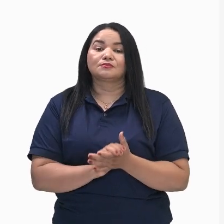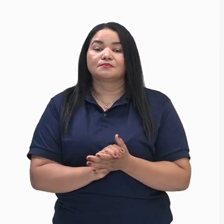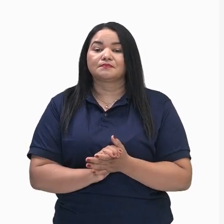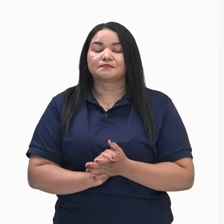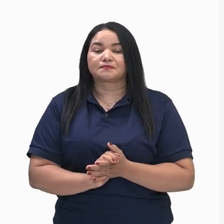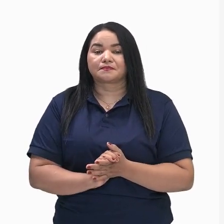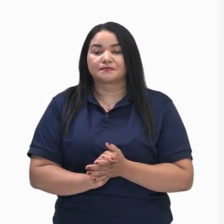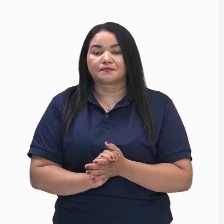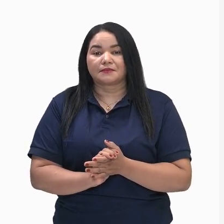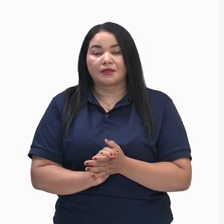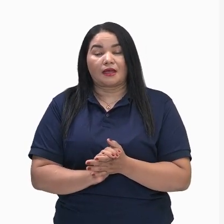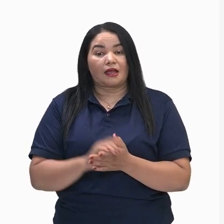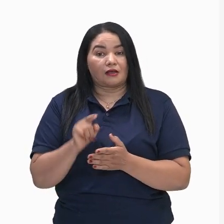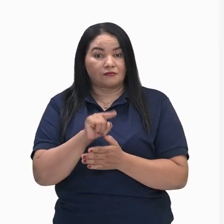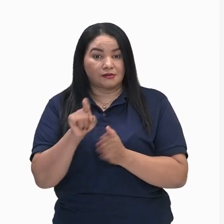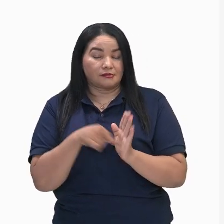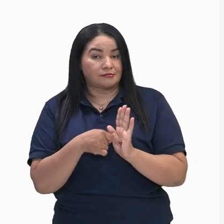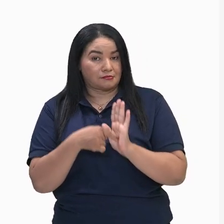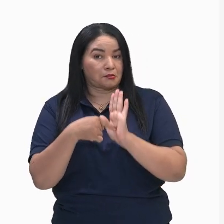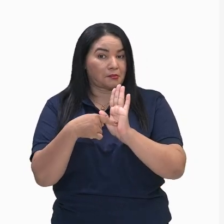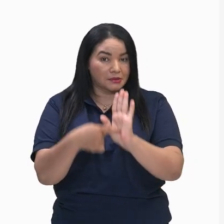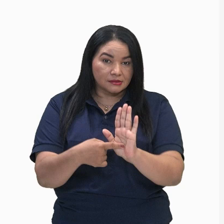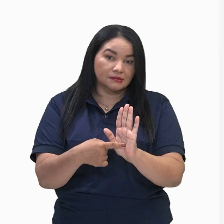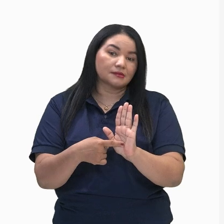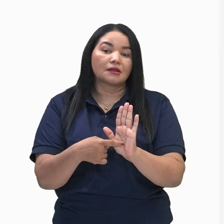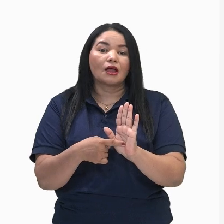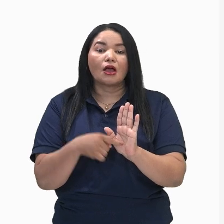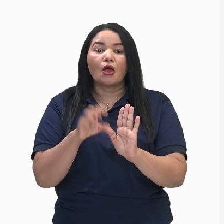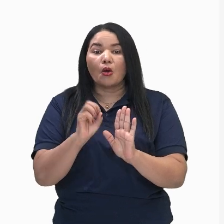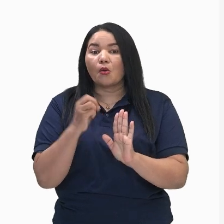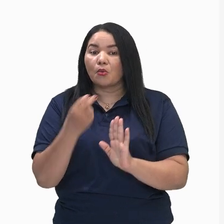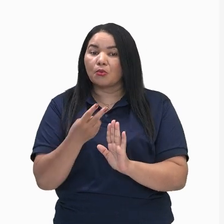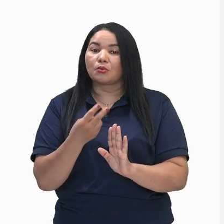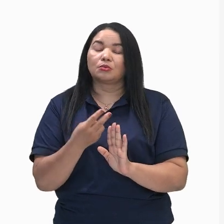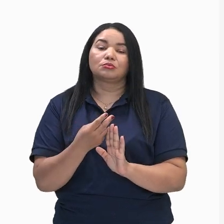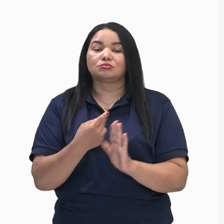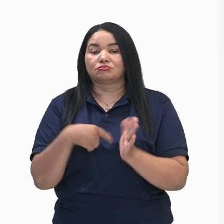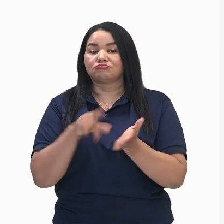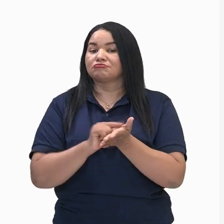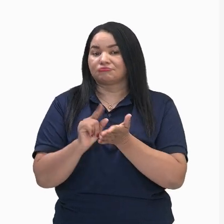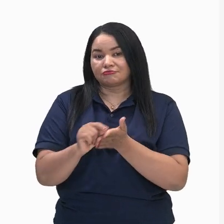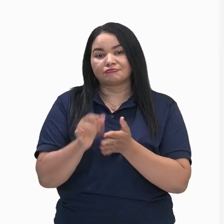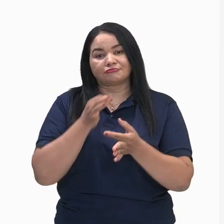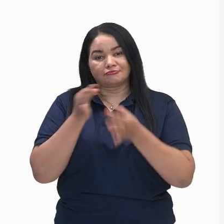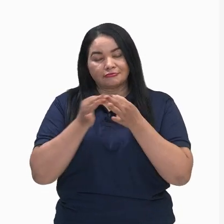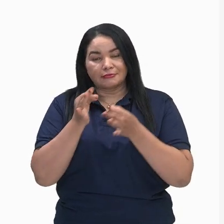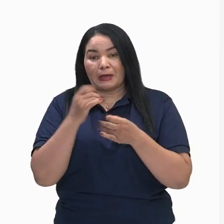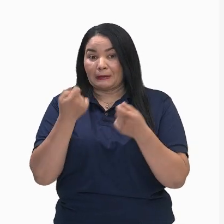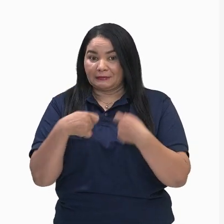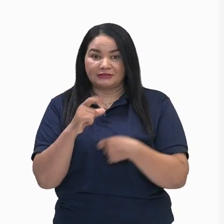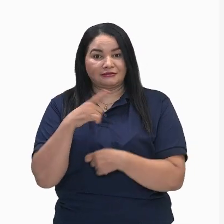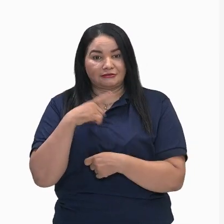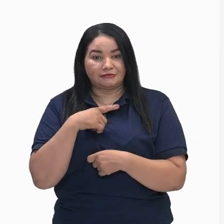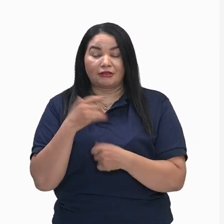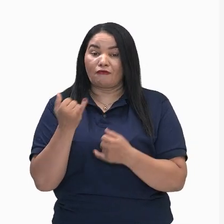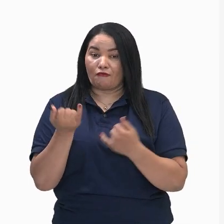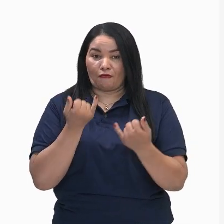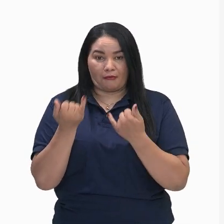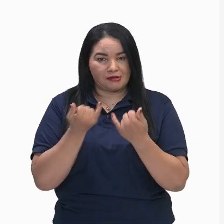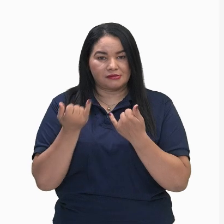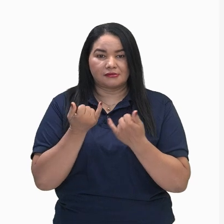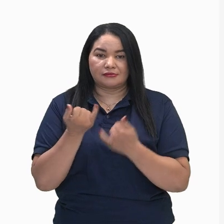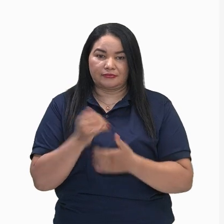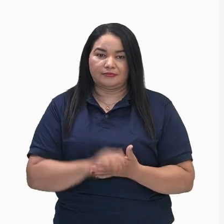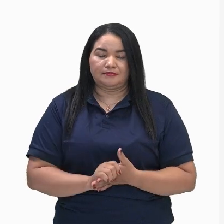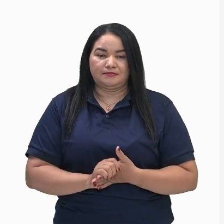vai apresentar, ou né, no artigo de opinião vai conter essas informações.